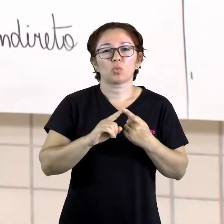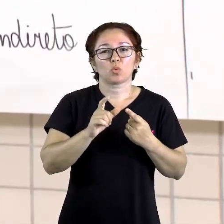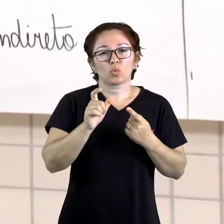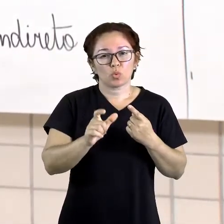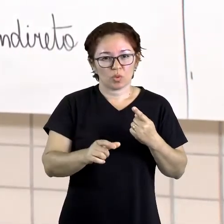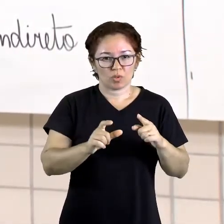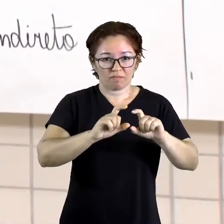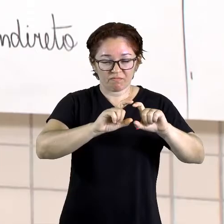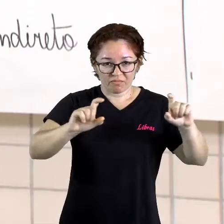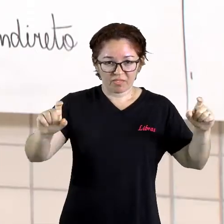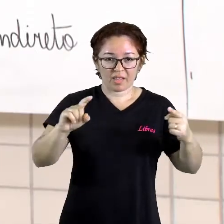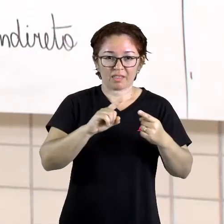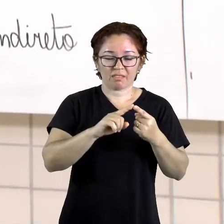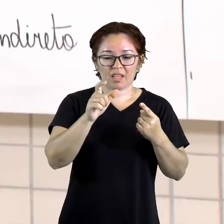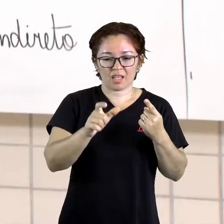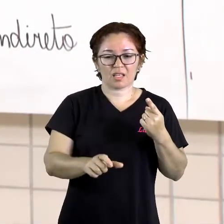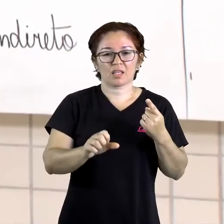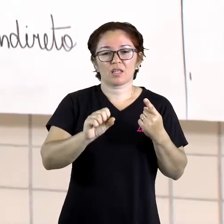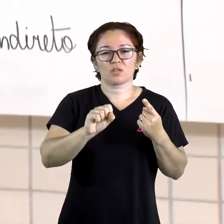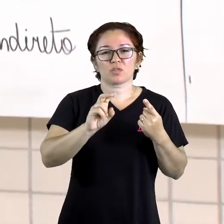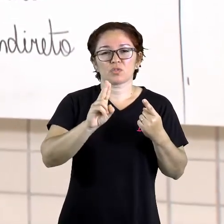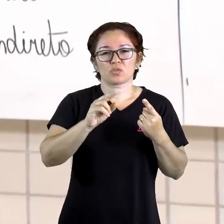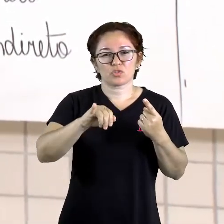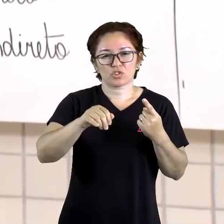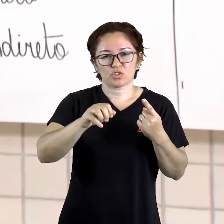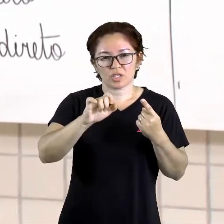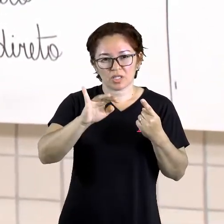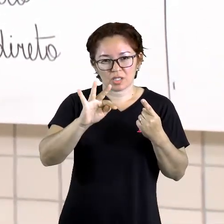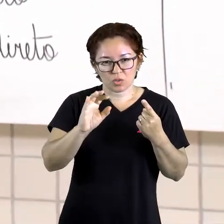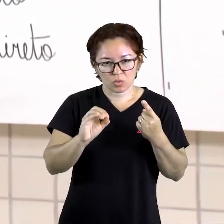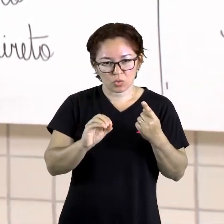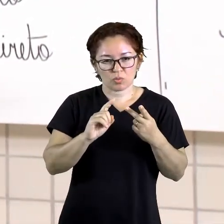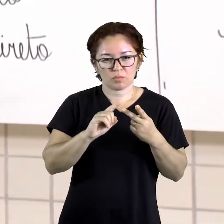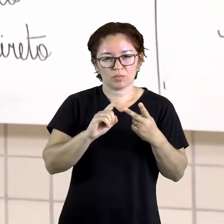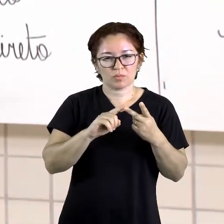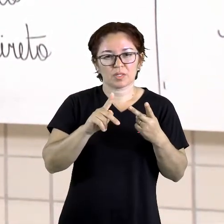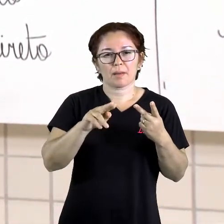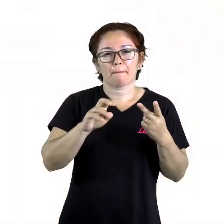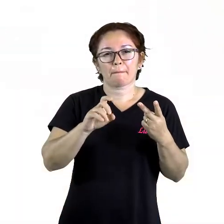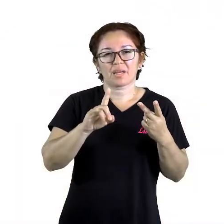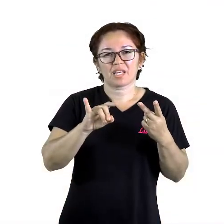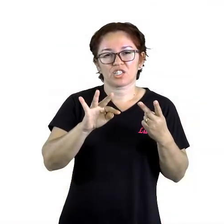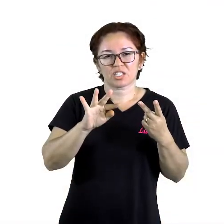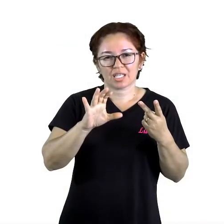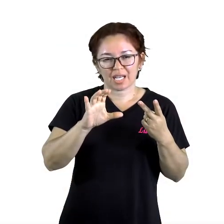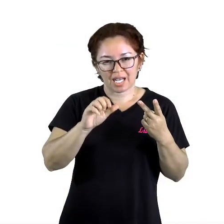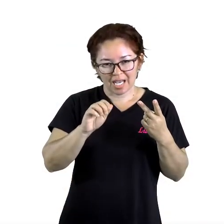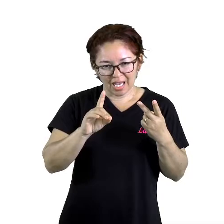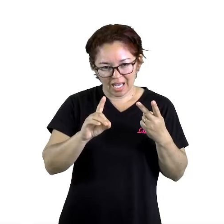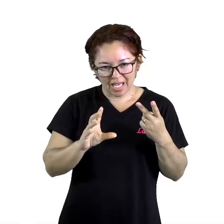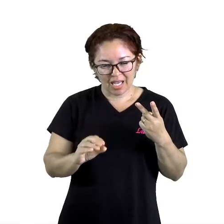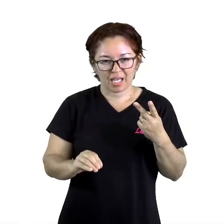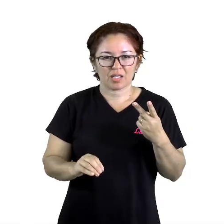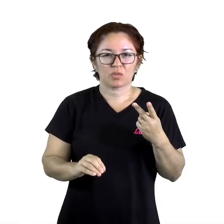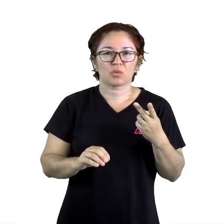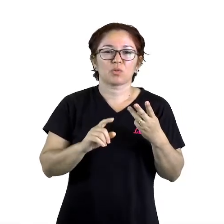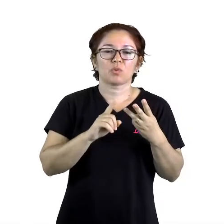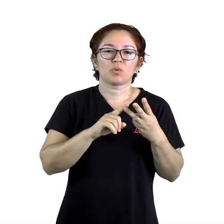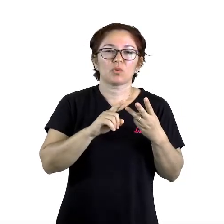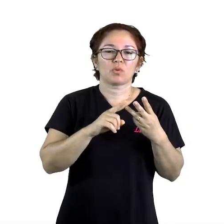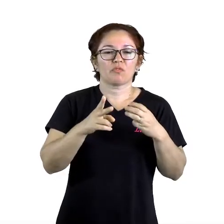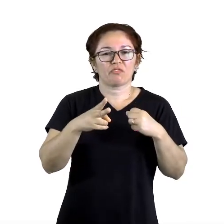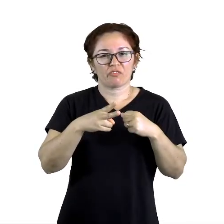quê? Do Pequi. Olha a preposição do. Então, eu tenho aí um verbo transitivo indireto